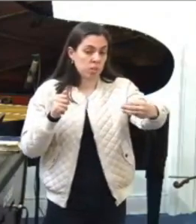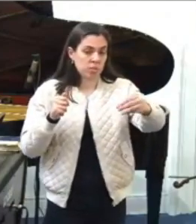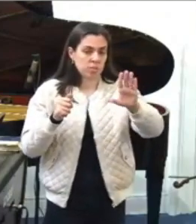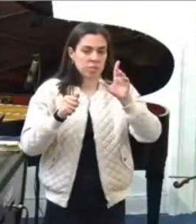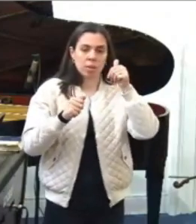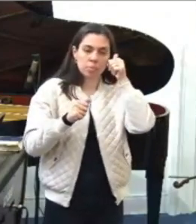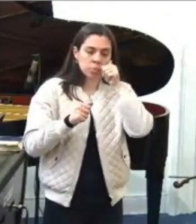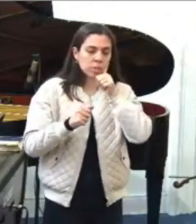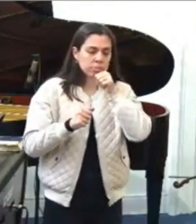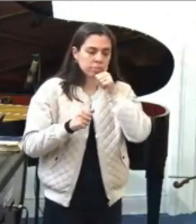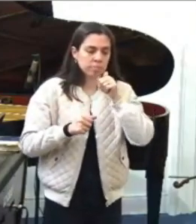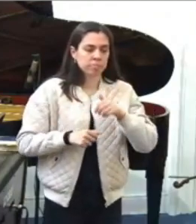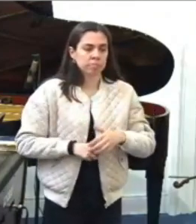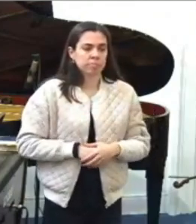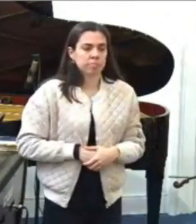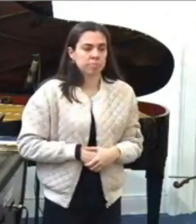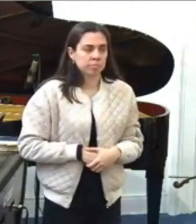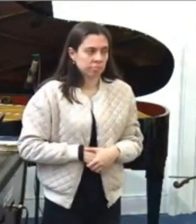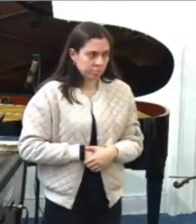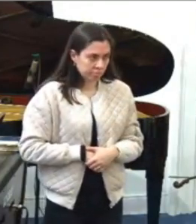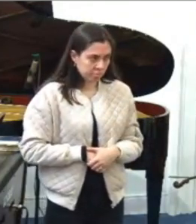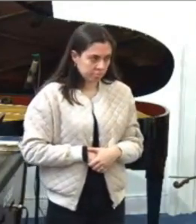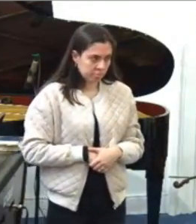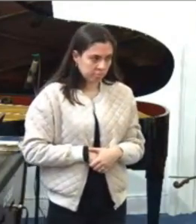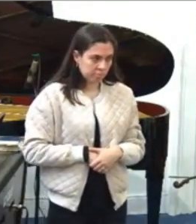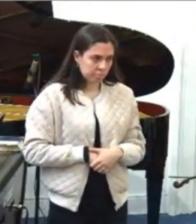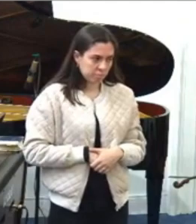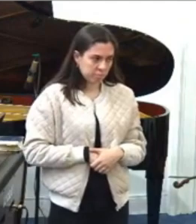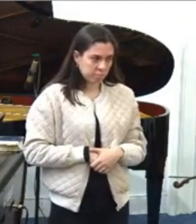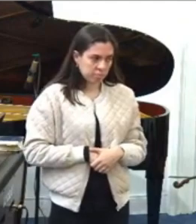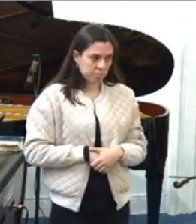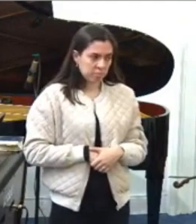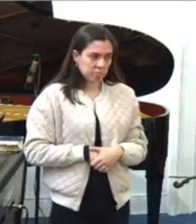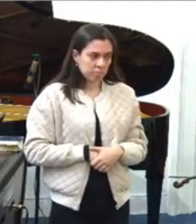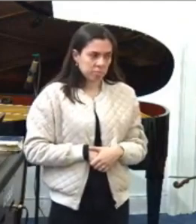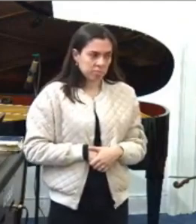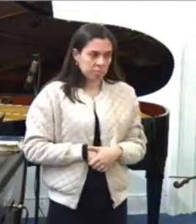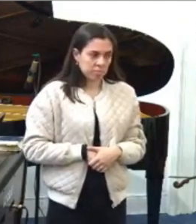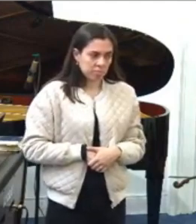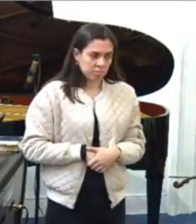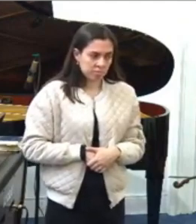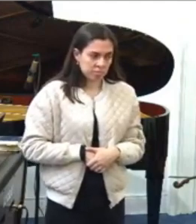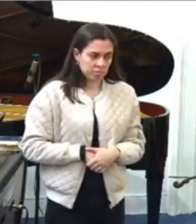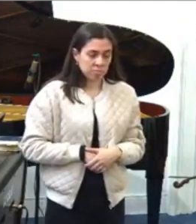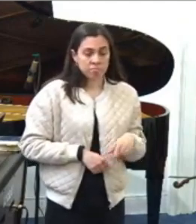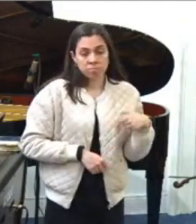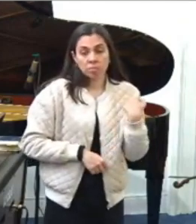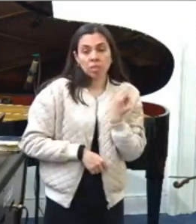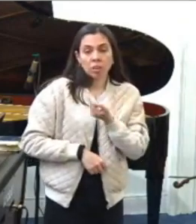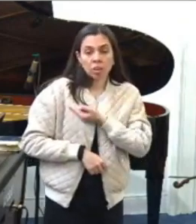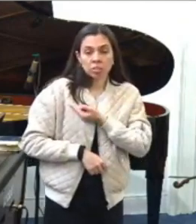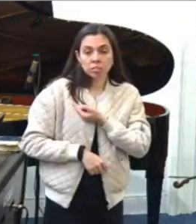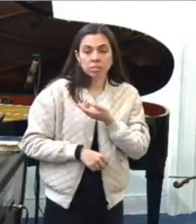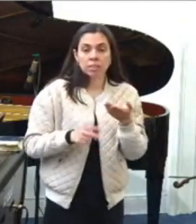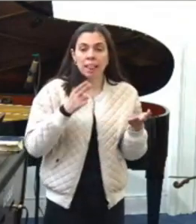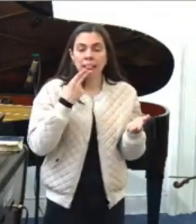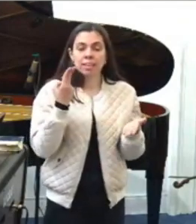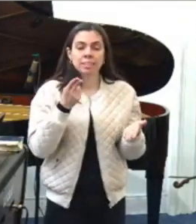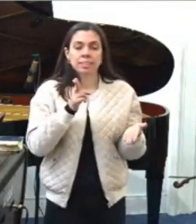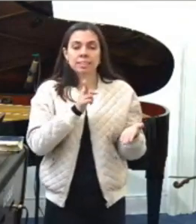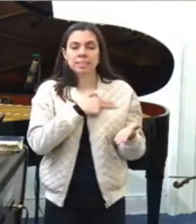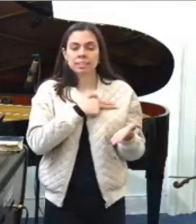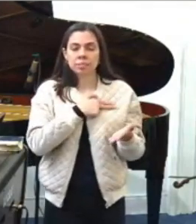Satanás não consegue retirar o status que nós temos e que nós cantamos nesta manhã de que nós somos filhos de Deus.